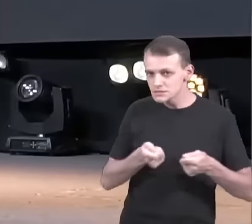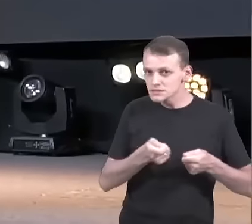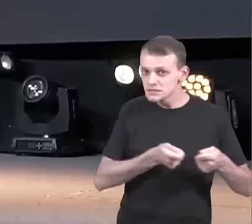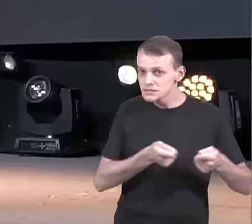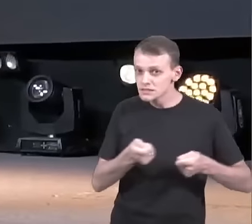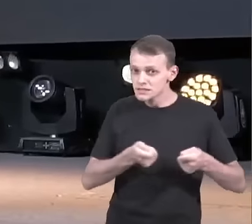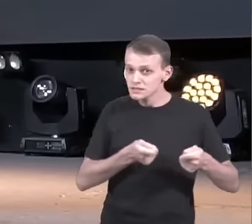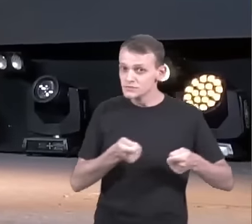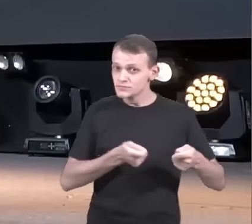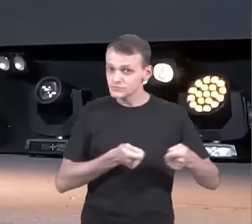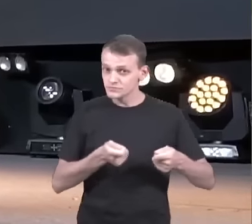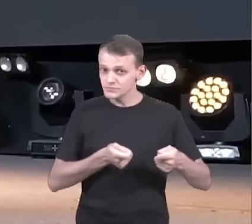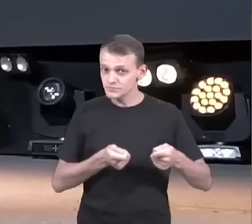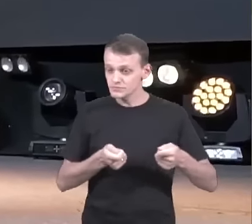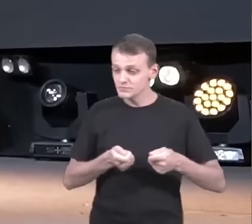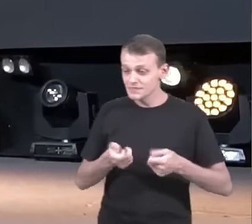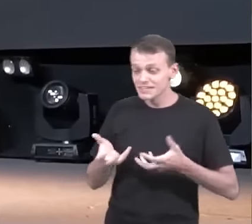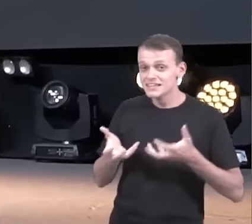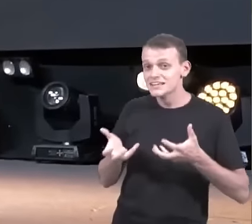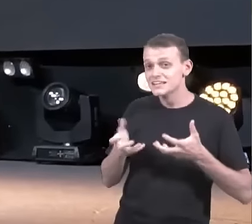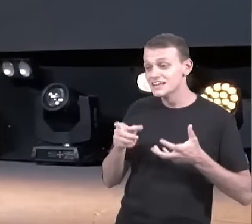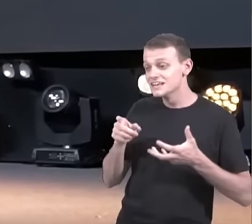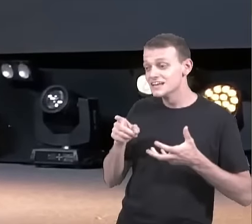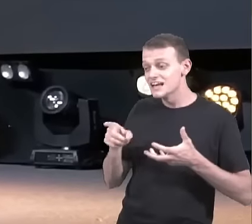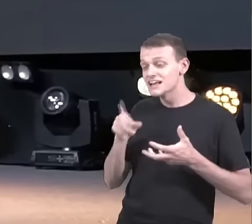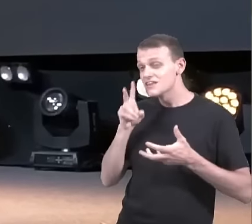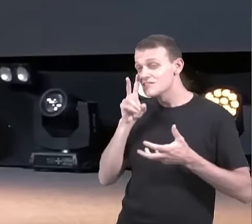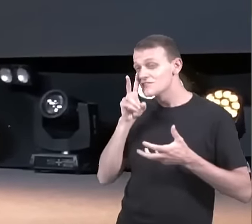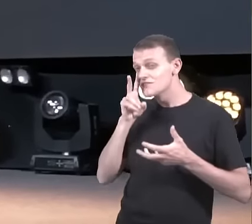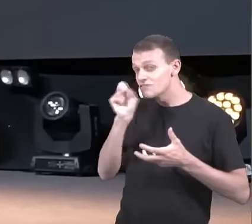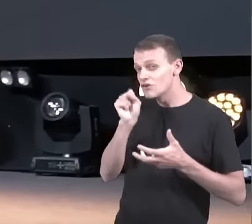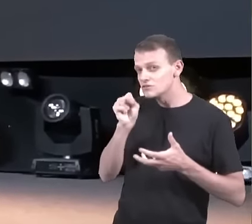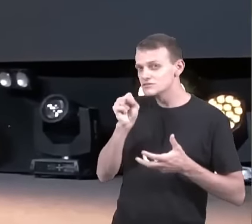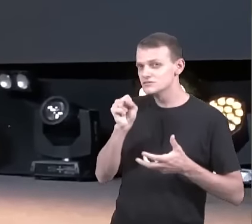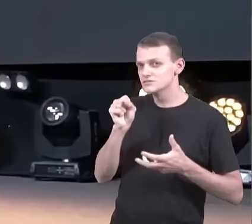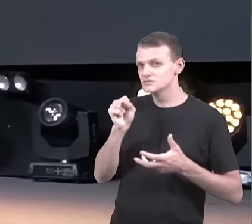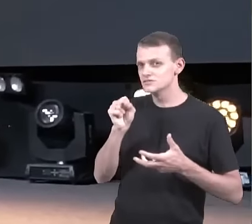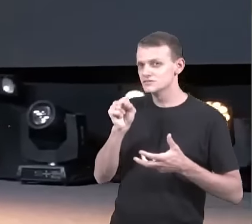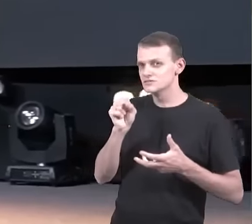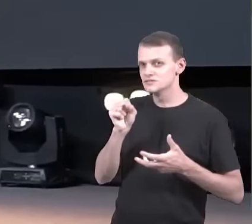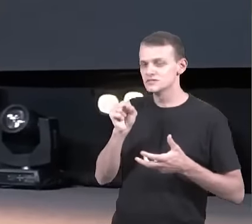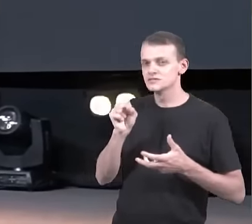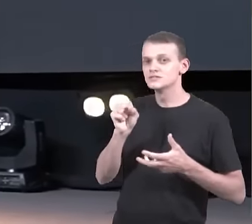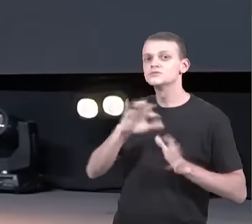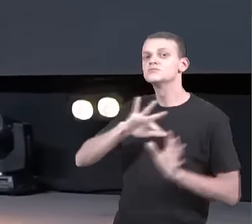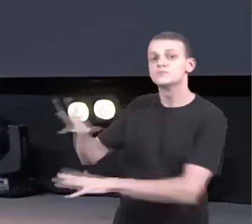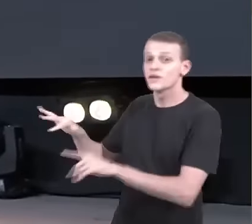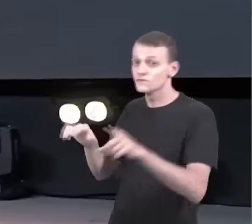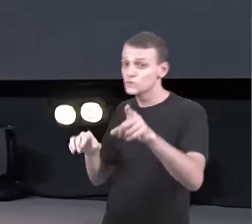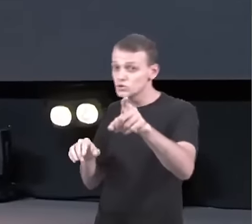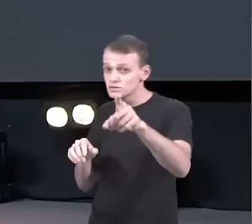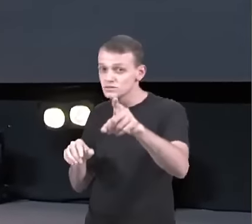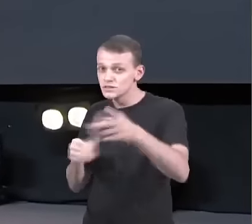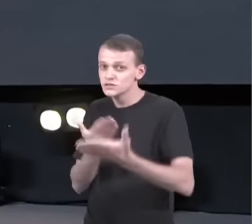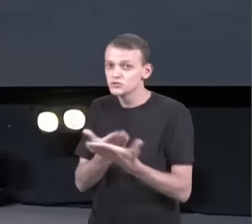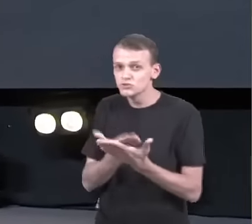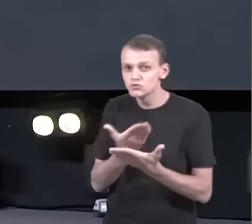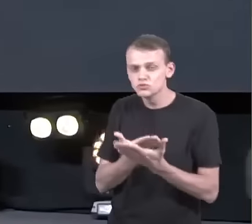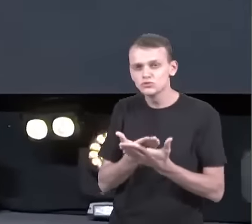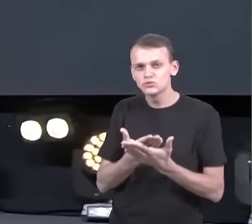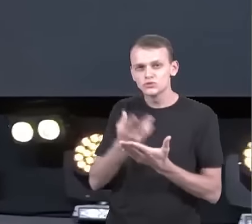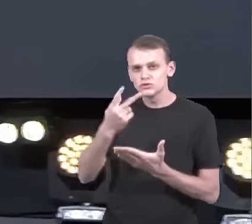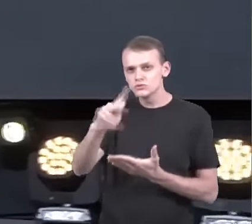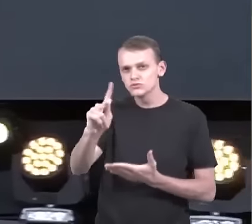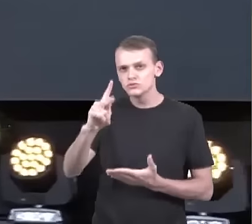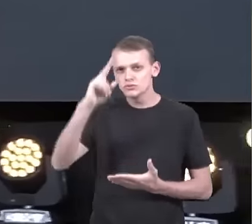era justamente mais forte. Estude a sua própria história, porque é onde estão os maiores